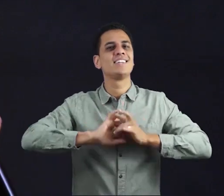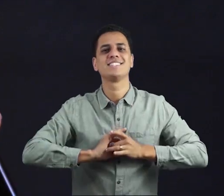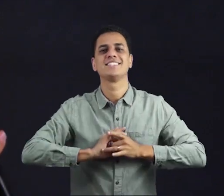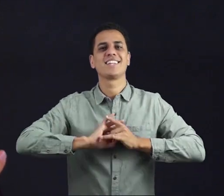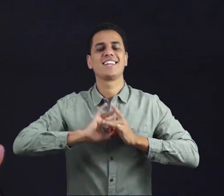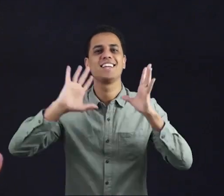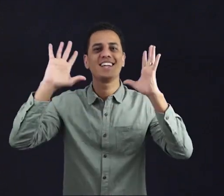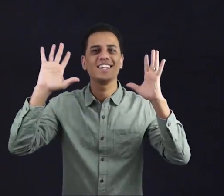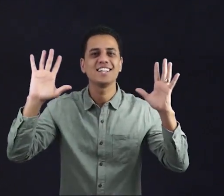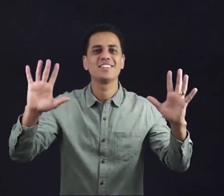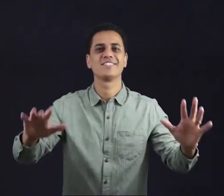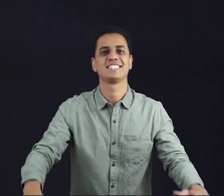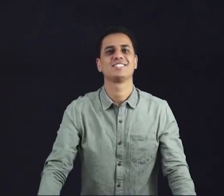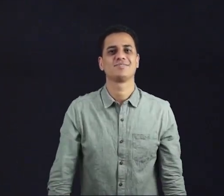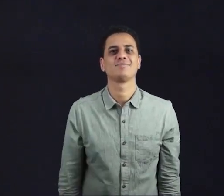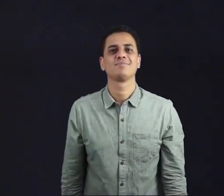força e vem nos